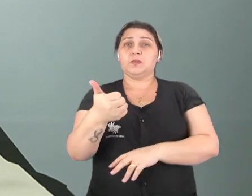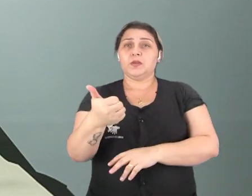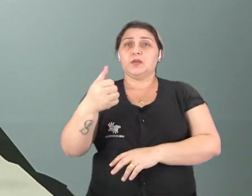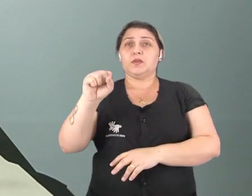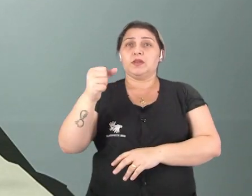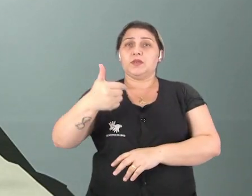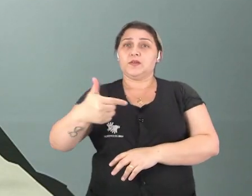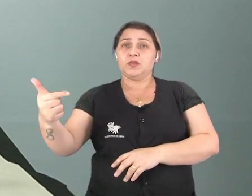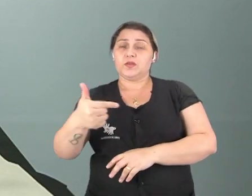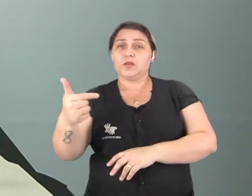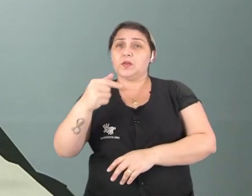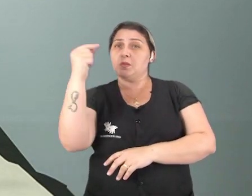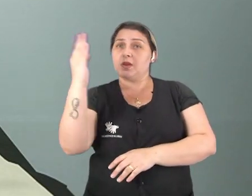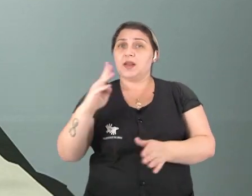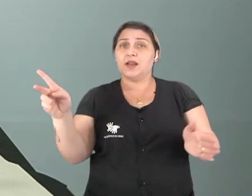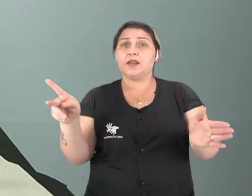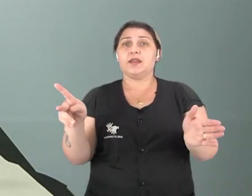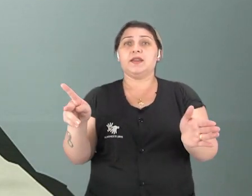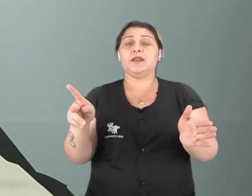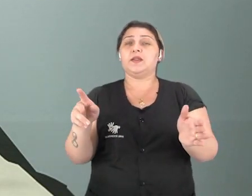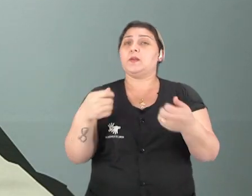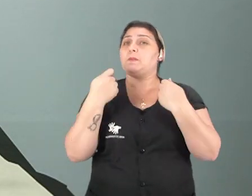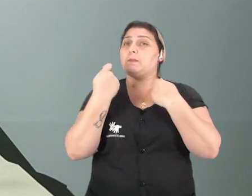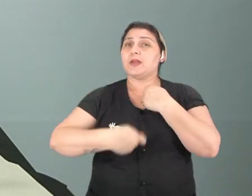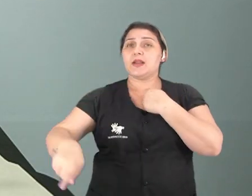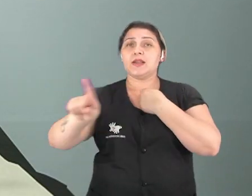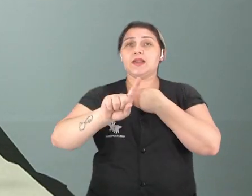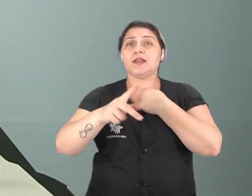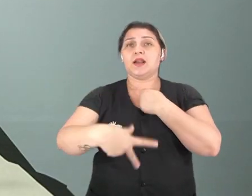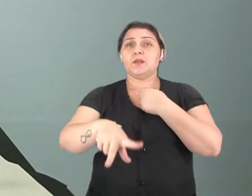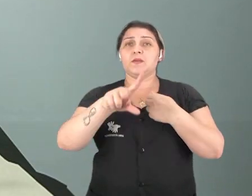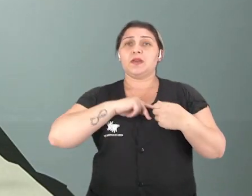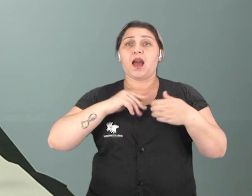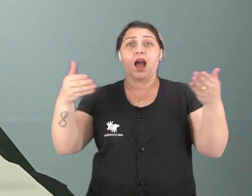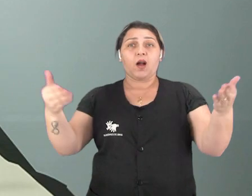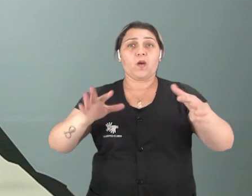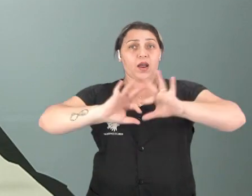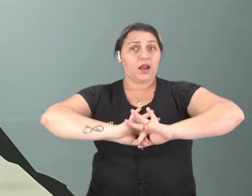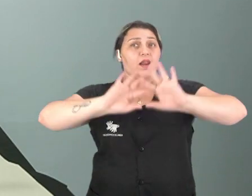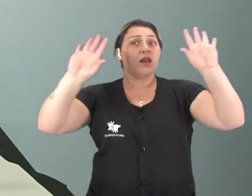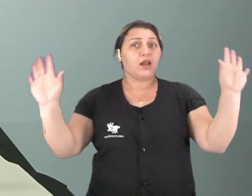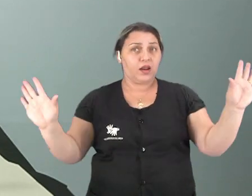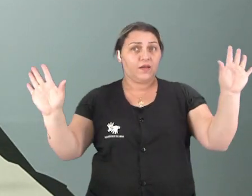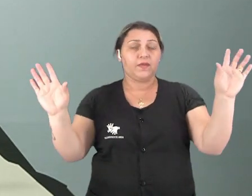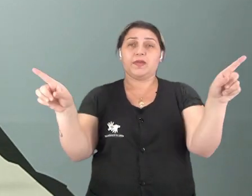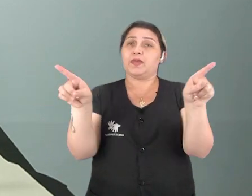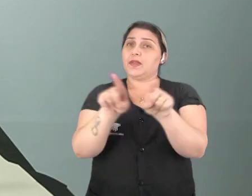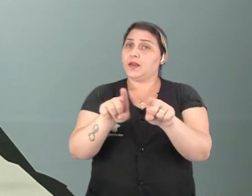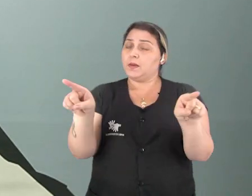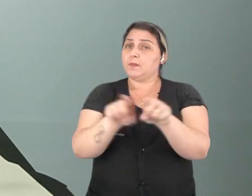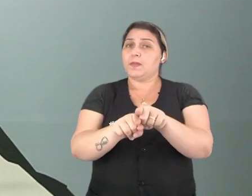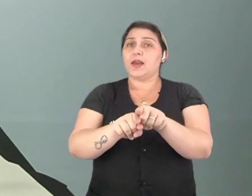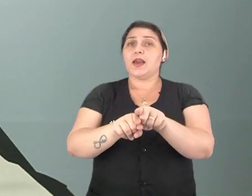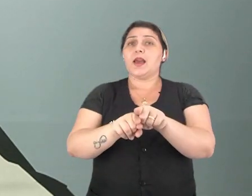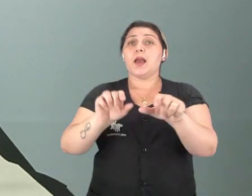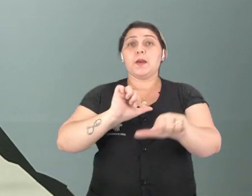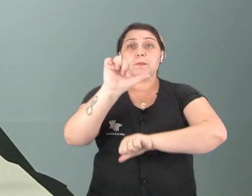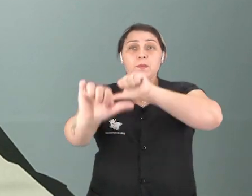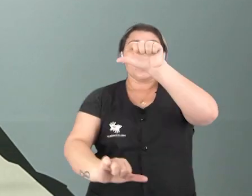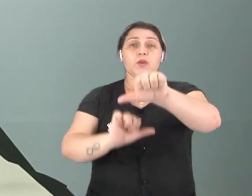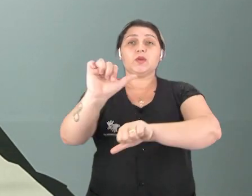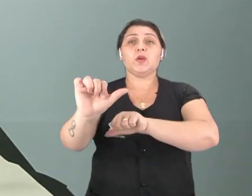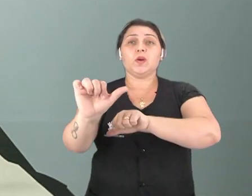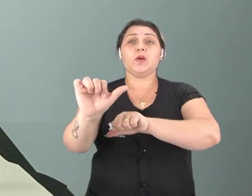1822, o Brasil não seria mais dependente de Portugal. Agora, ele também não seria mais colônia, ele seria